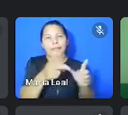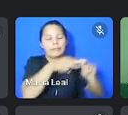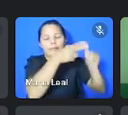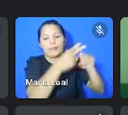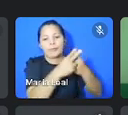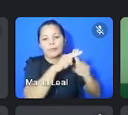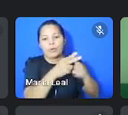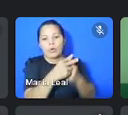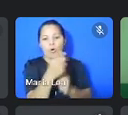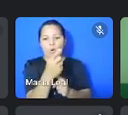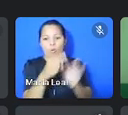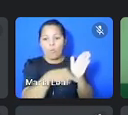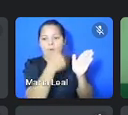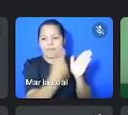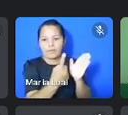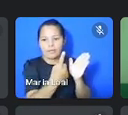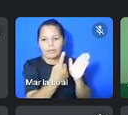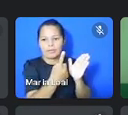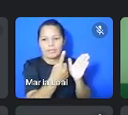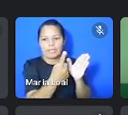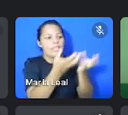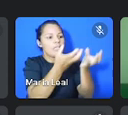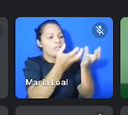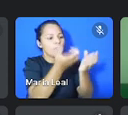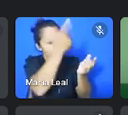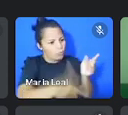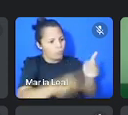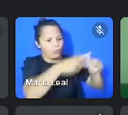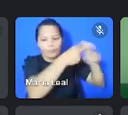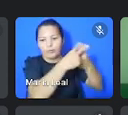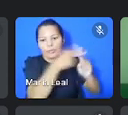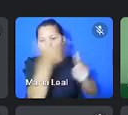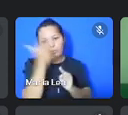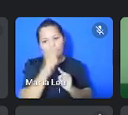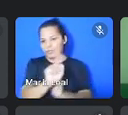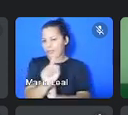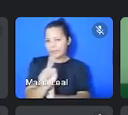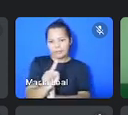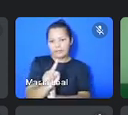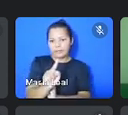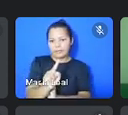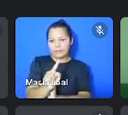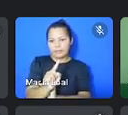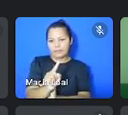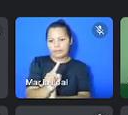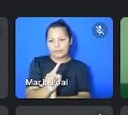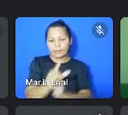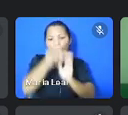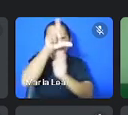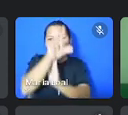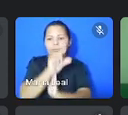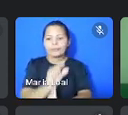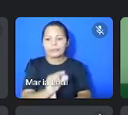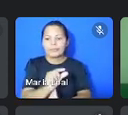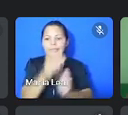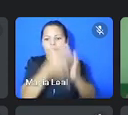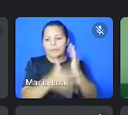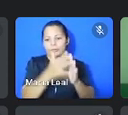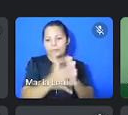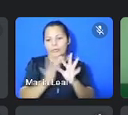tem como voltar atrás. Porque senão ele reduz a nota proporcionalmente. E aí ia bagunçar tudo.